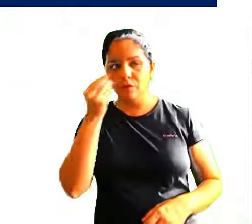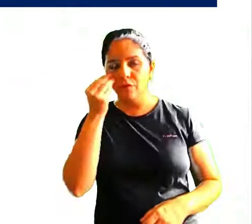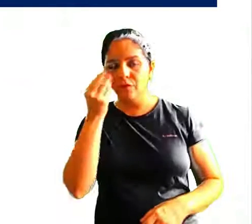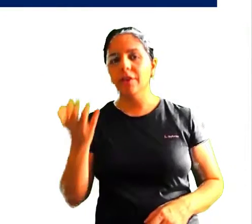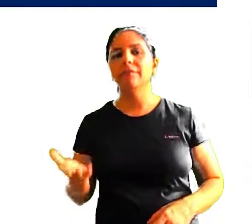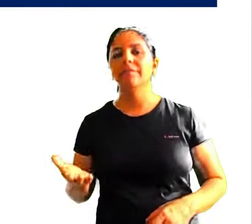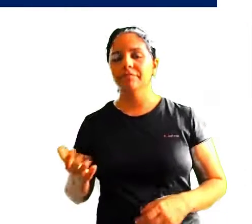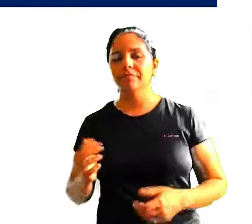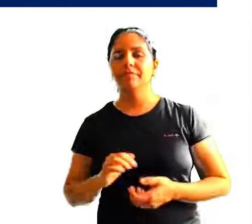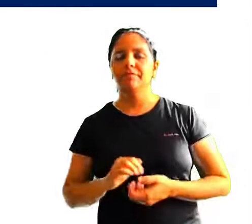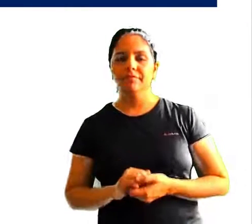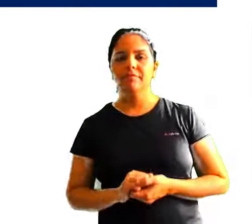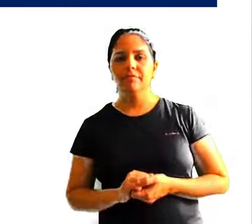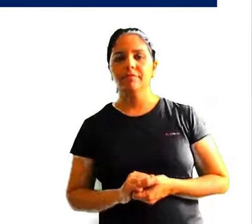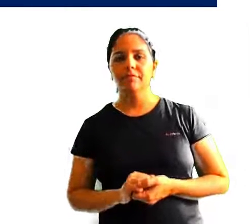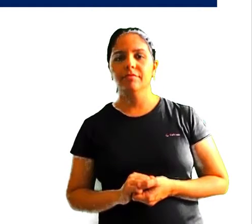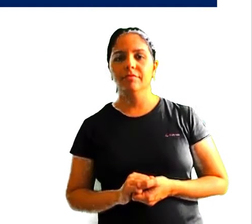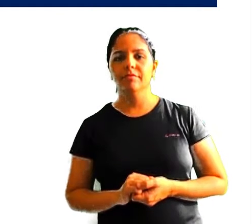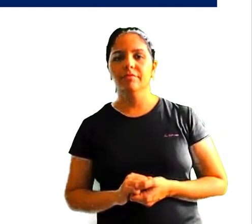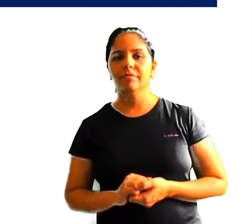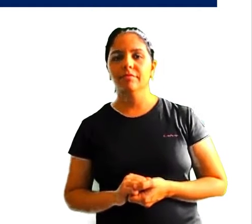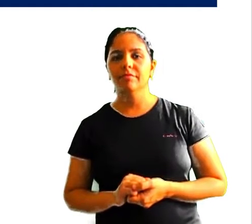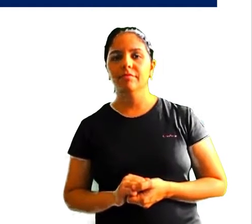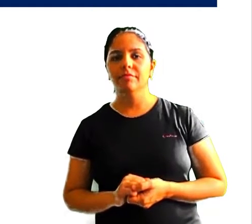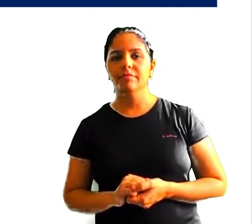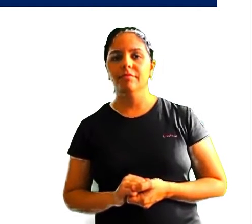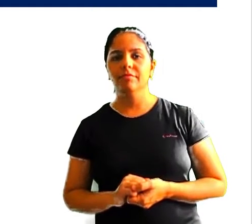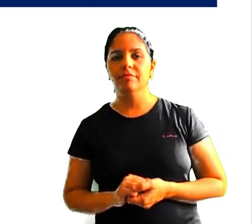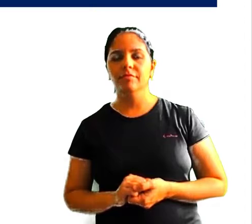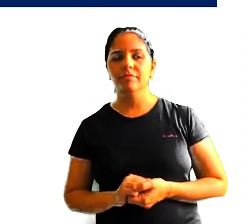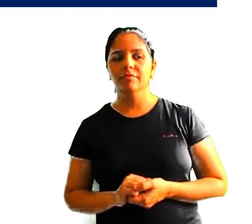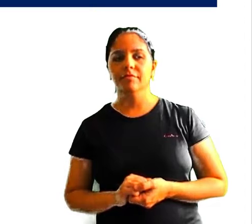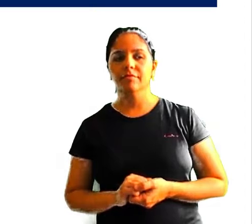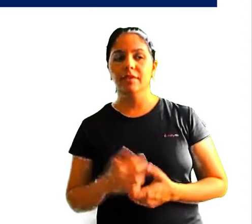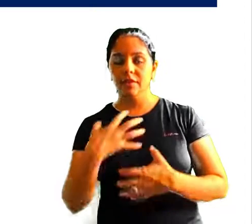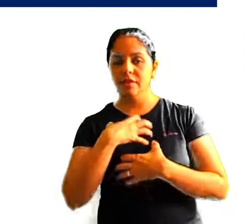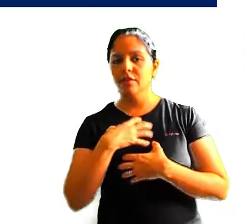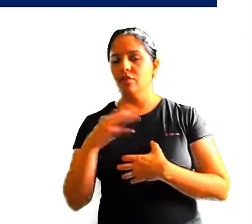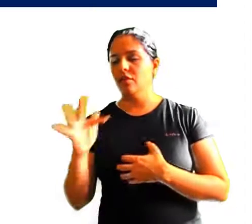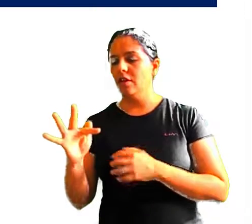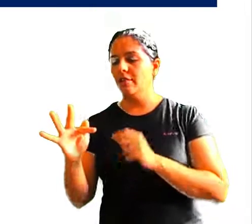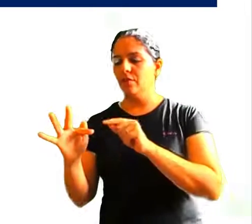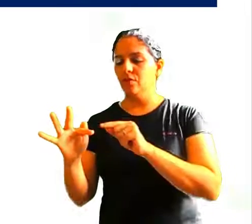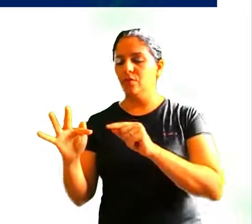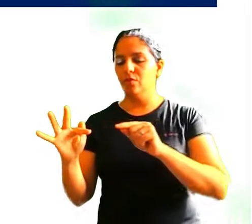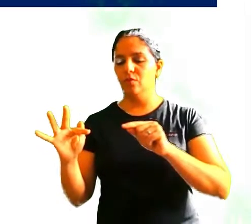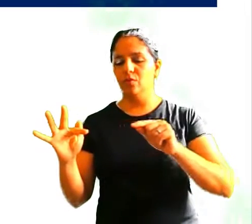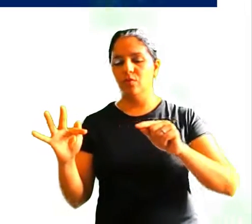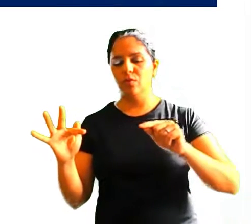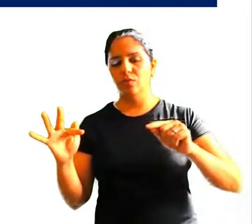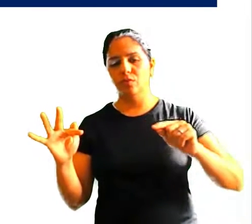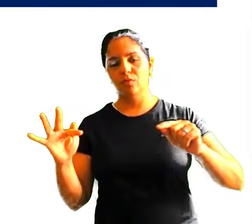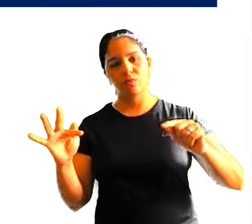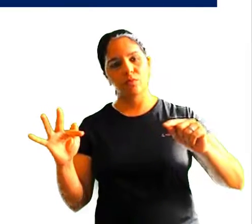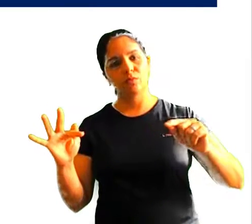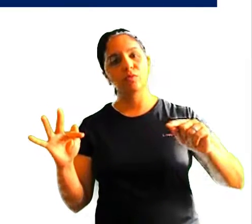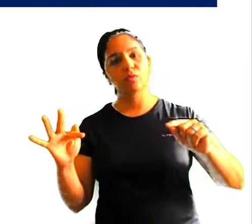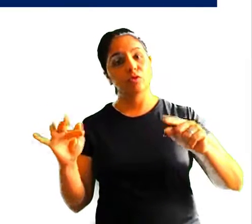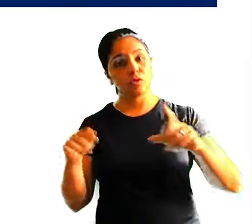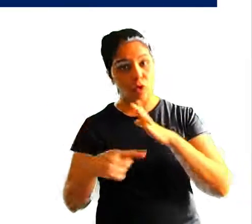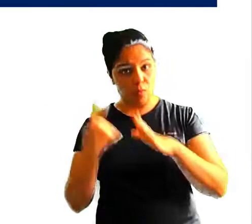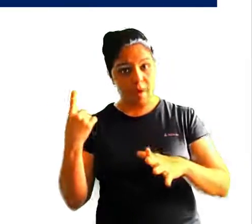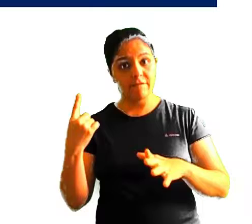um verdinho aqui, ó, uma canetinha, e vou percorrer esse circuito, né? Então eu vou percorrer esse